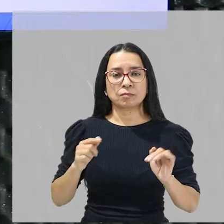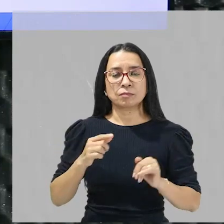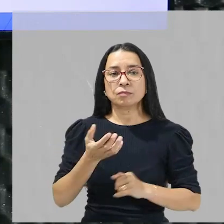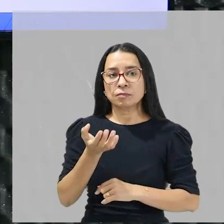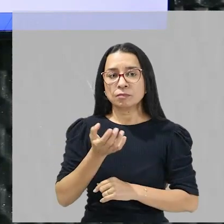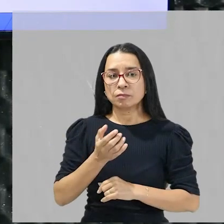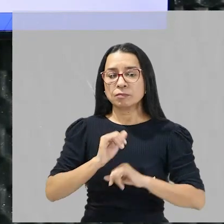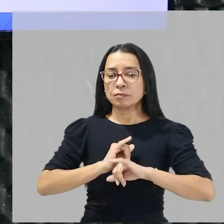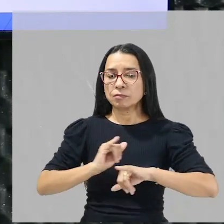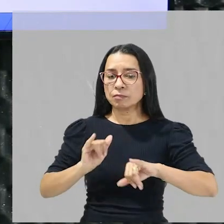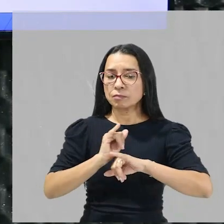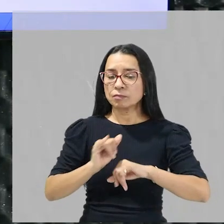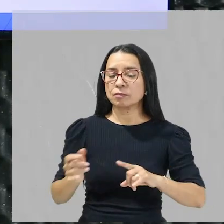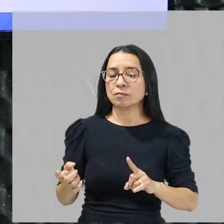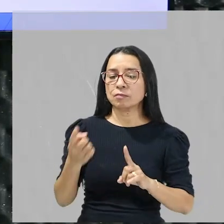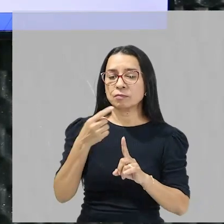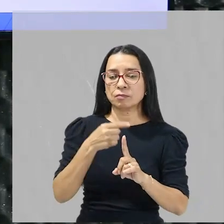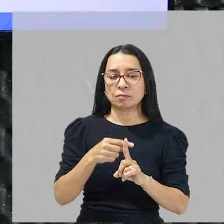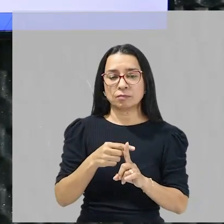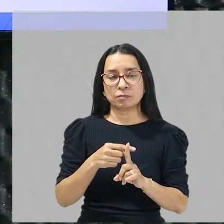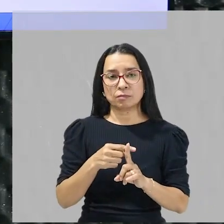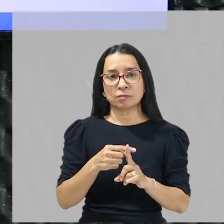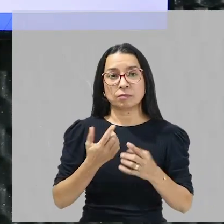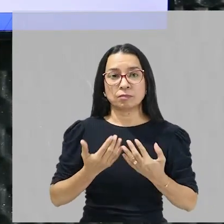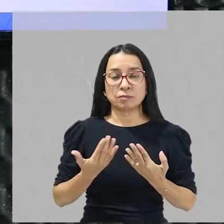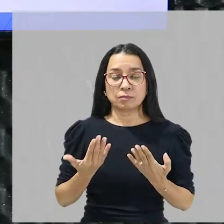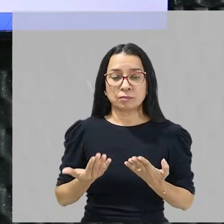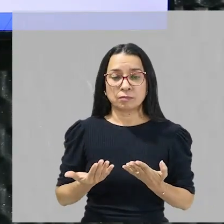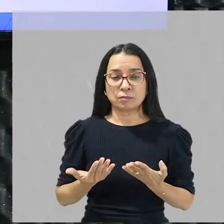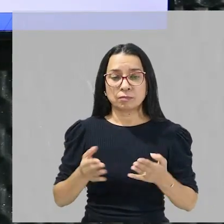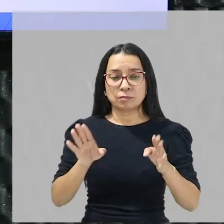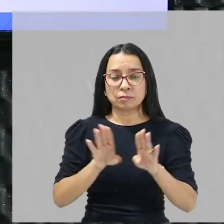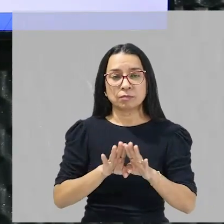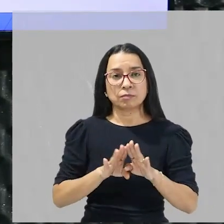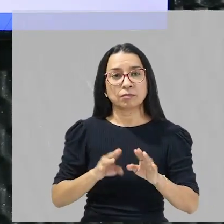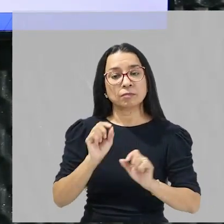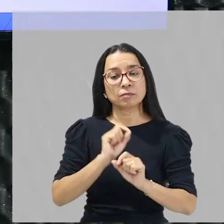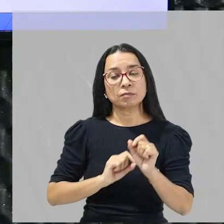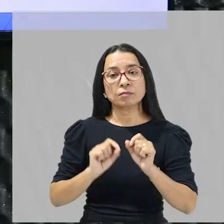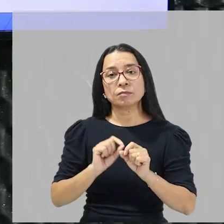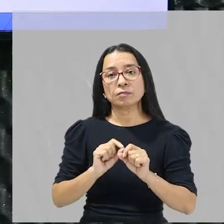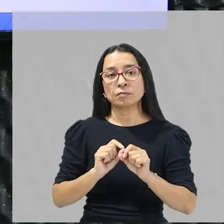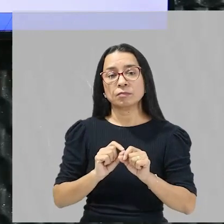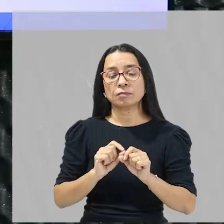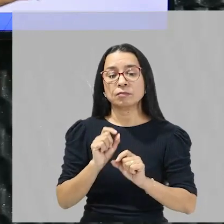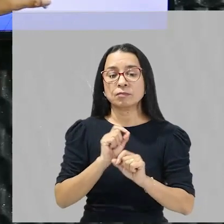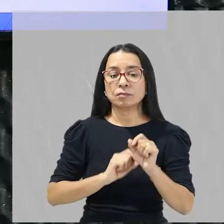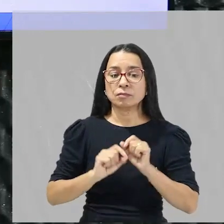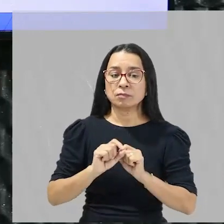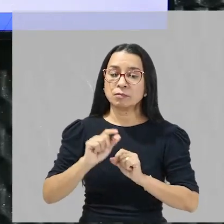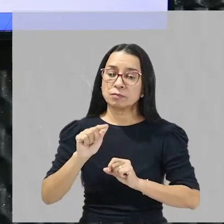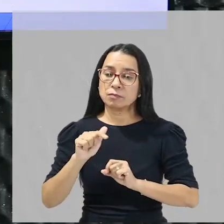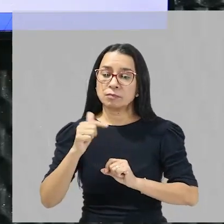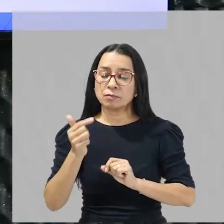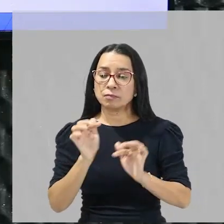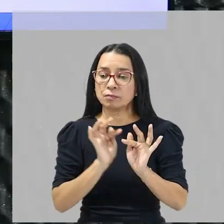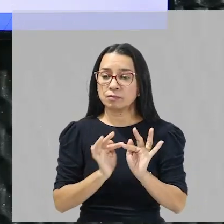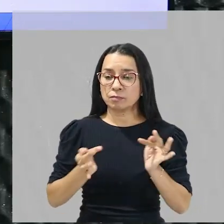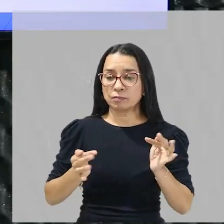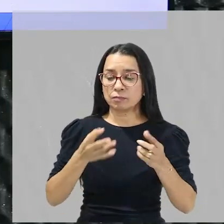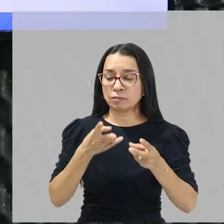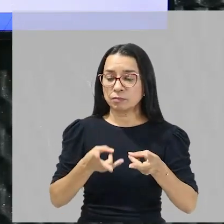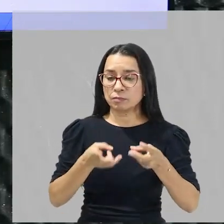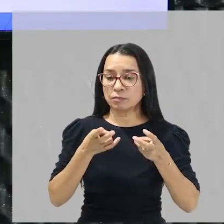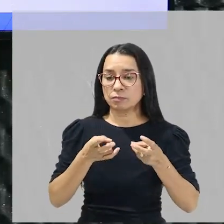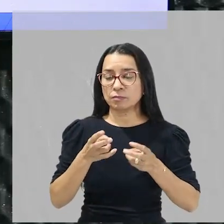informações positivas, tá? Então, também a gente vai fazer análise já para outra função. Perceba que